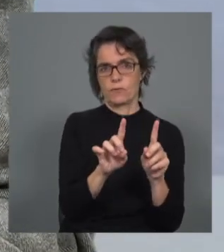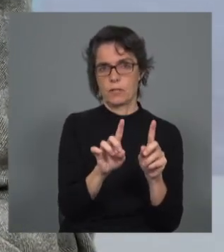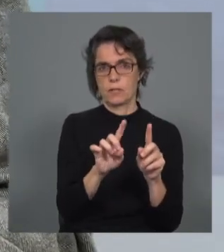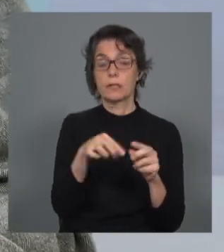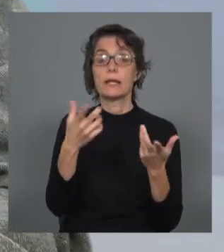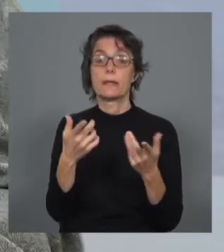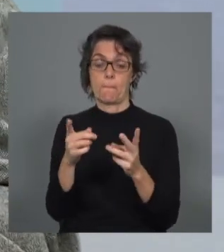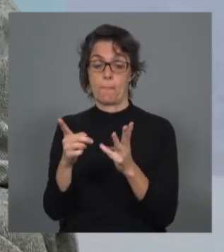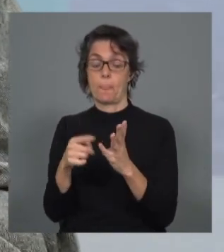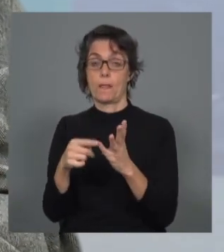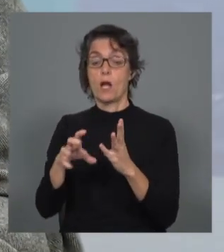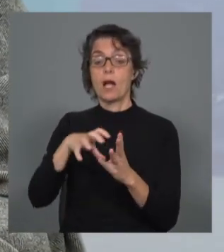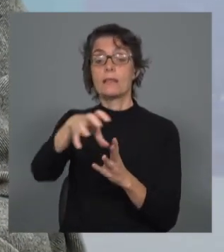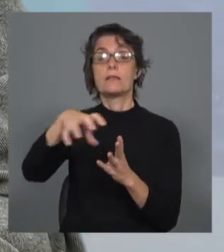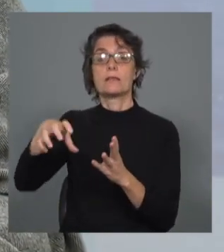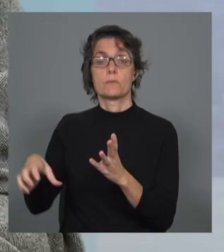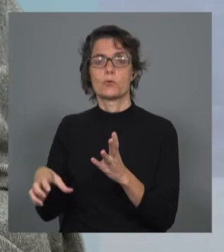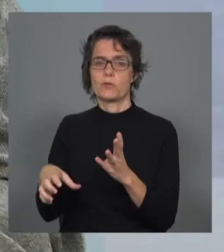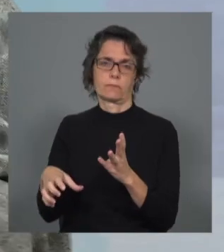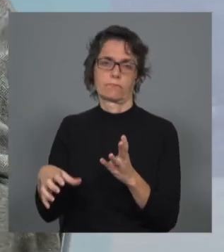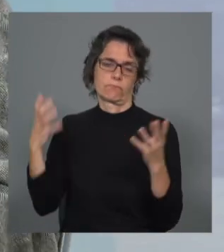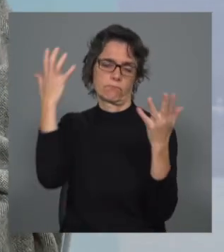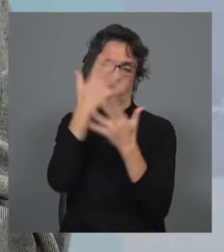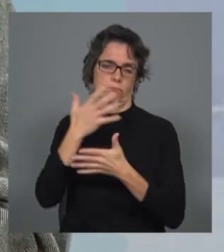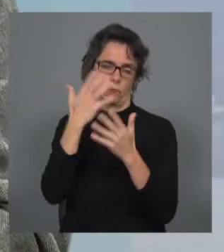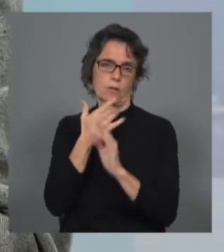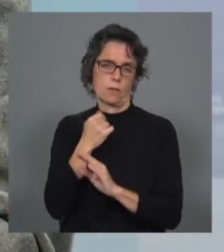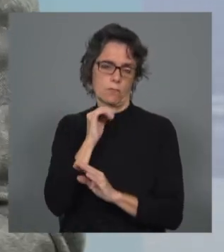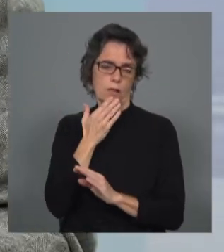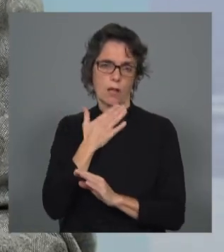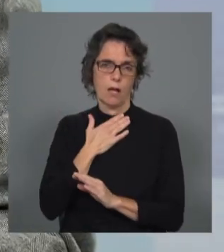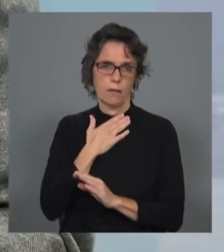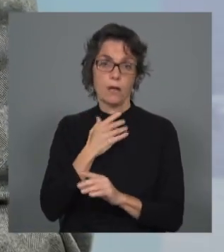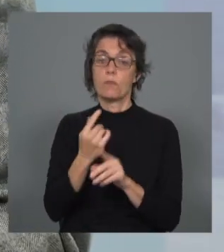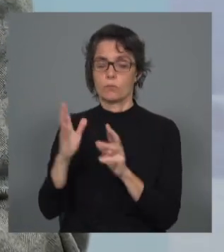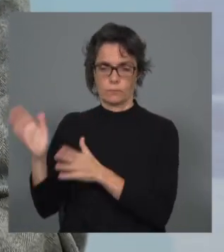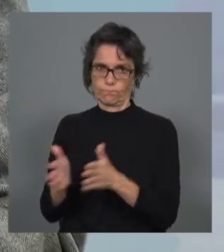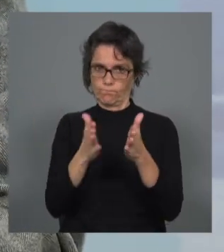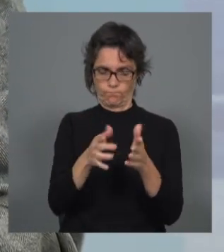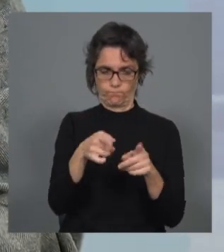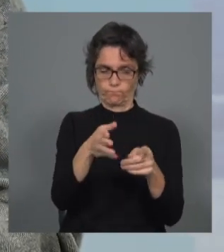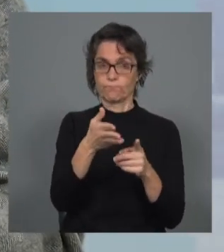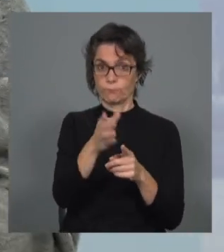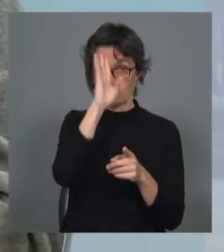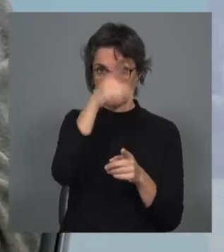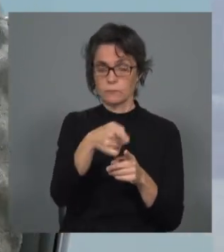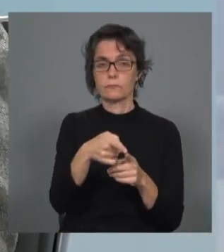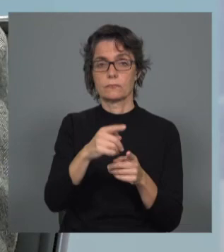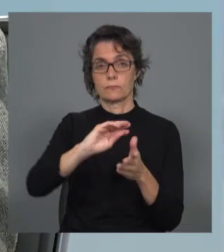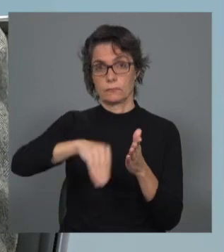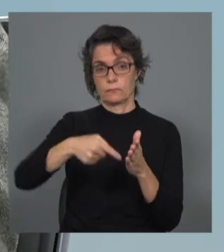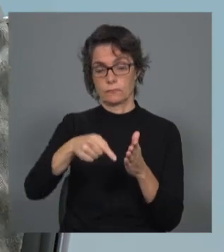a situação é extraordinariamente confusa. Porque, por um lado, nós sabemos que o contrato com